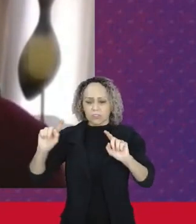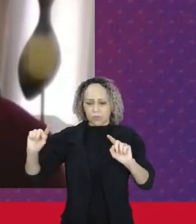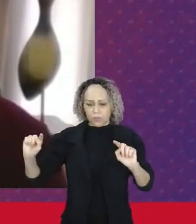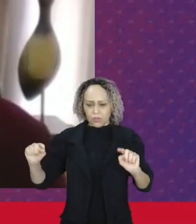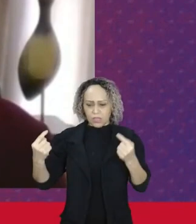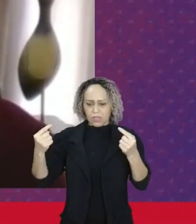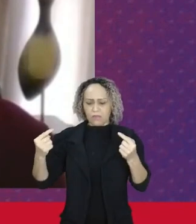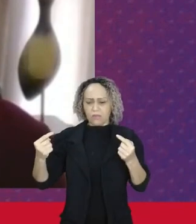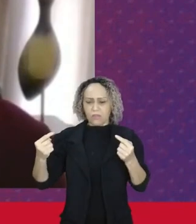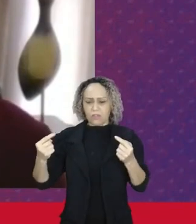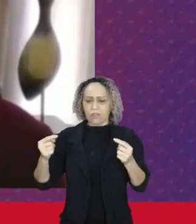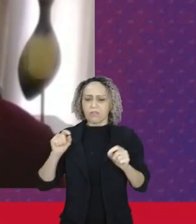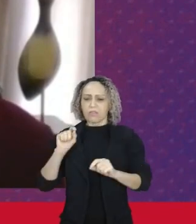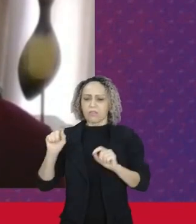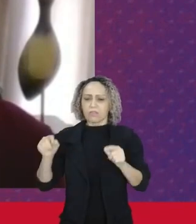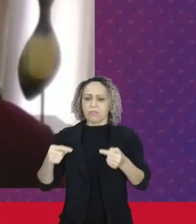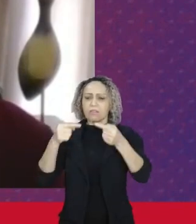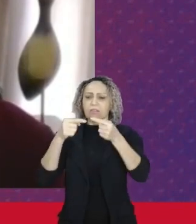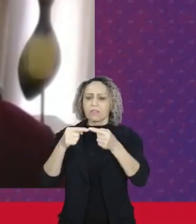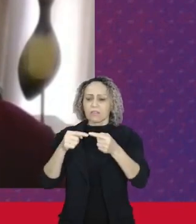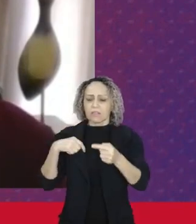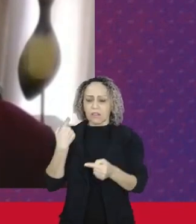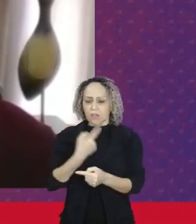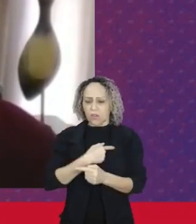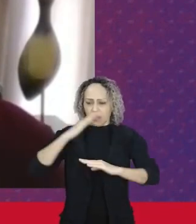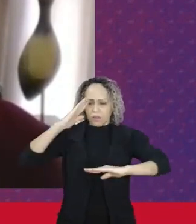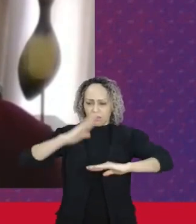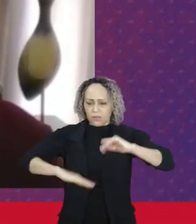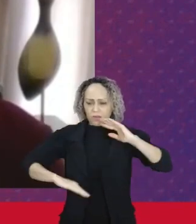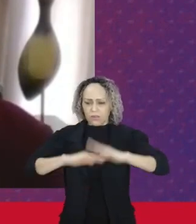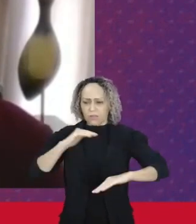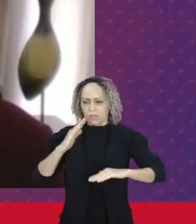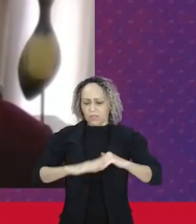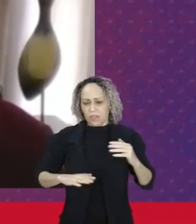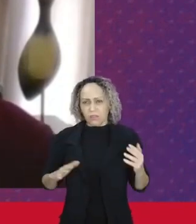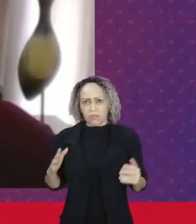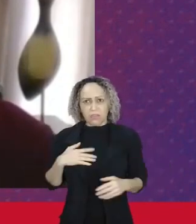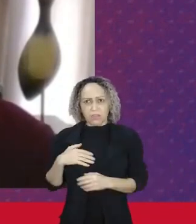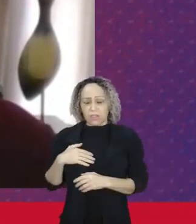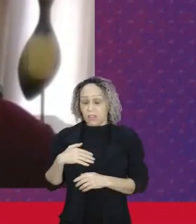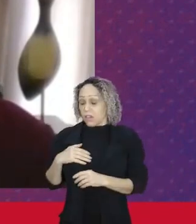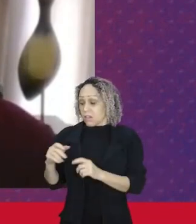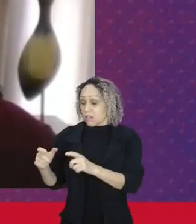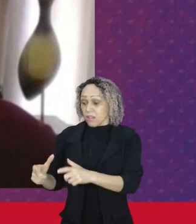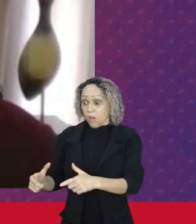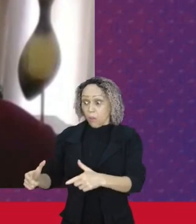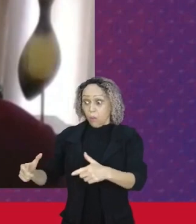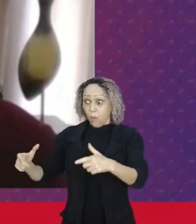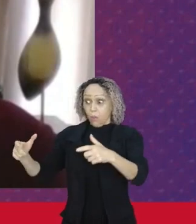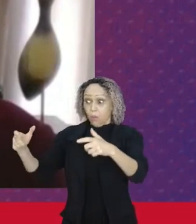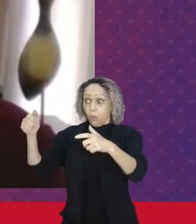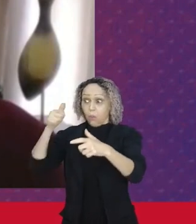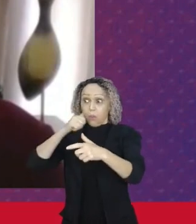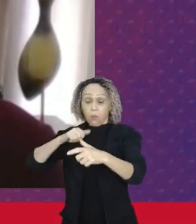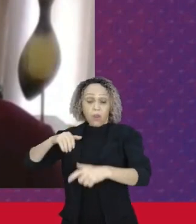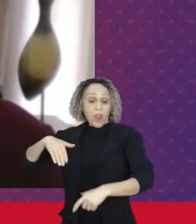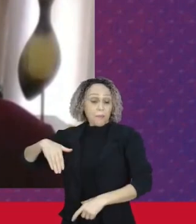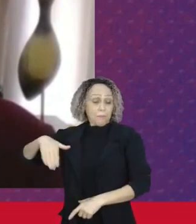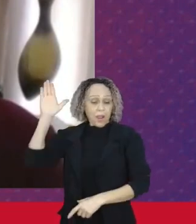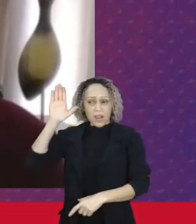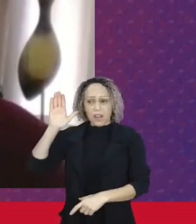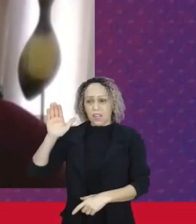desafios em relação à nossa profissão, que é majoritariamente formada por